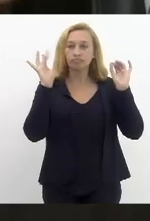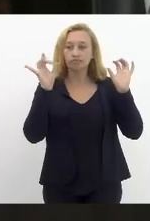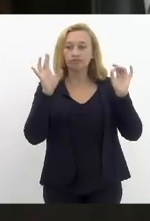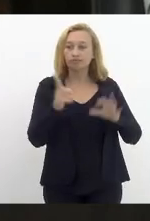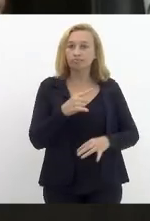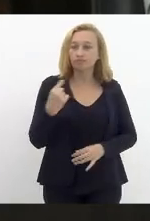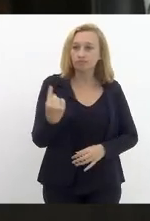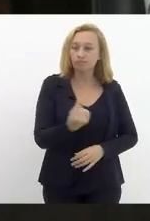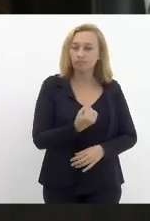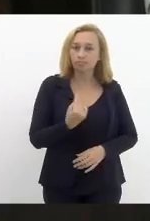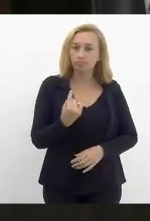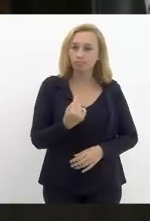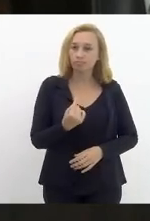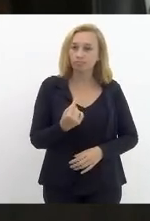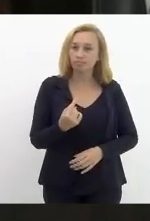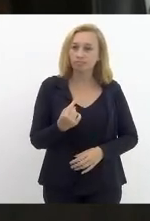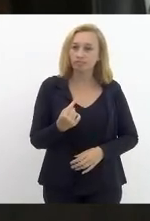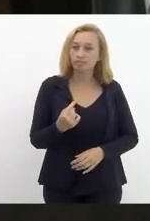nós só